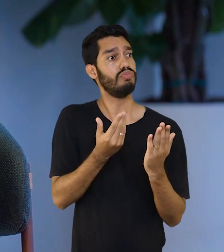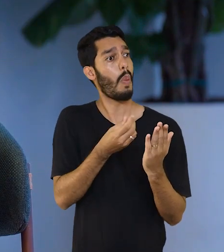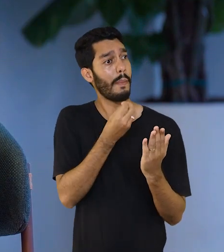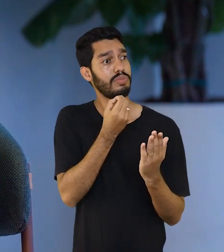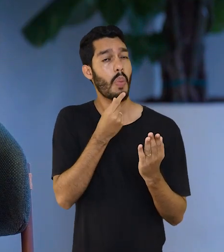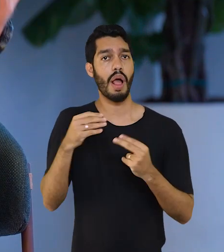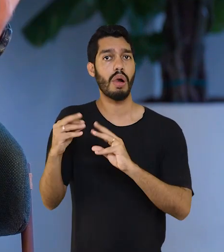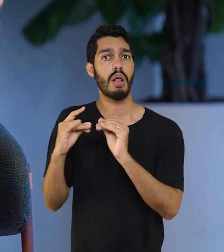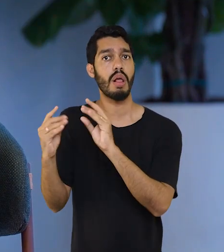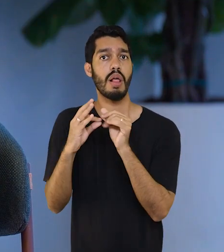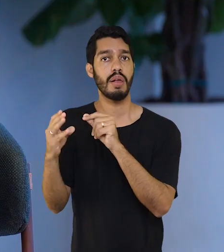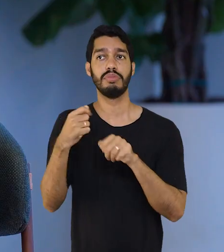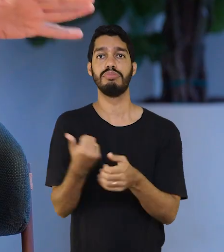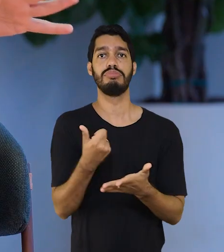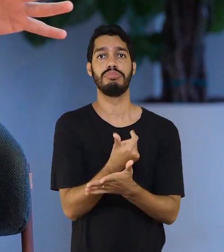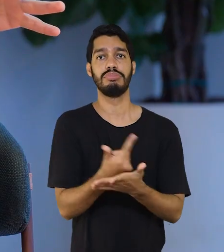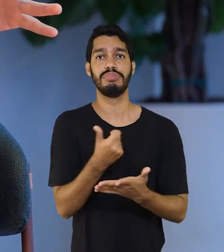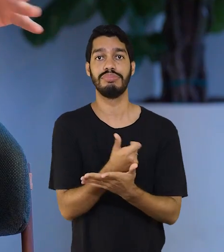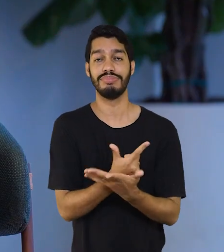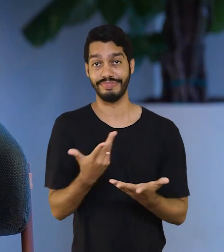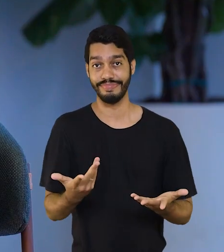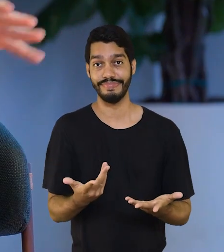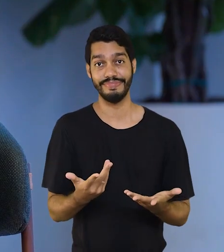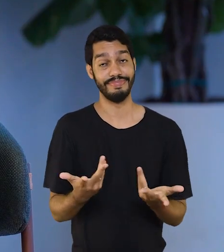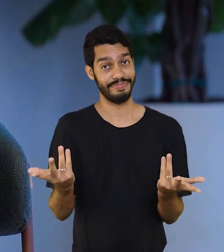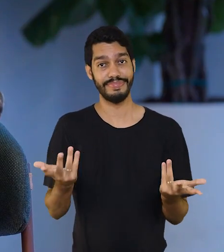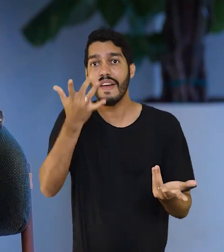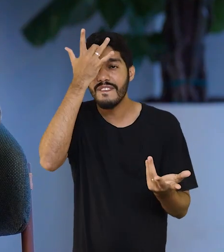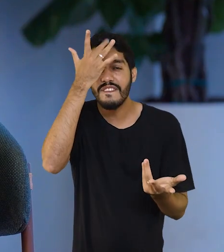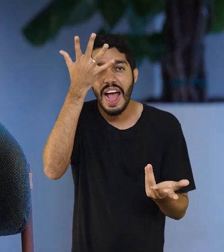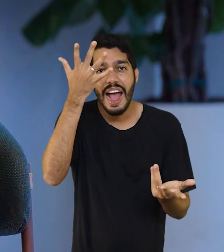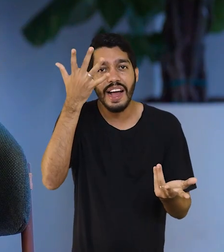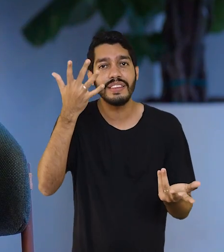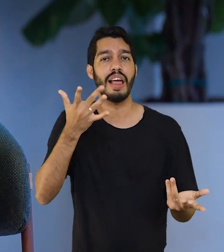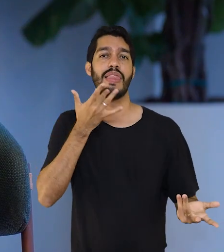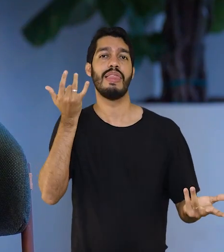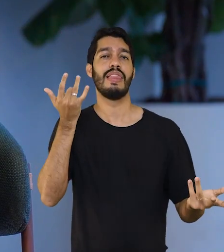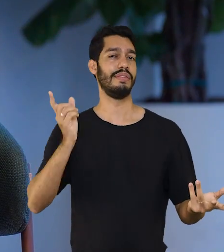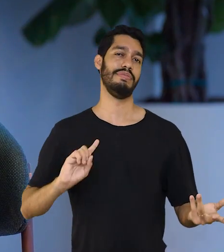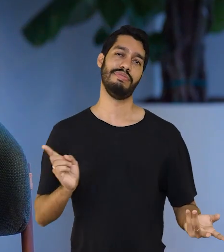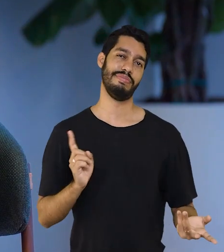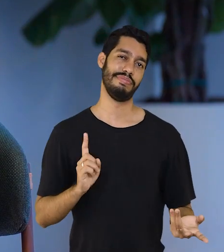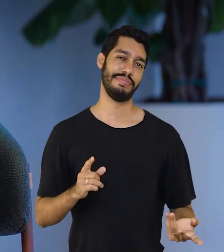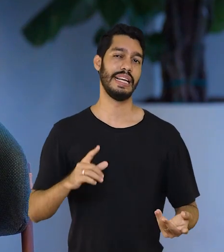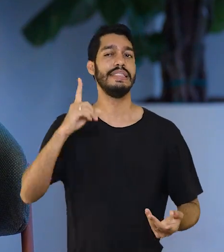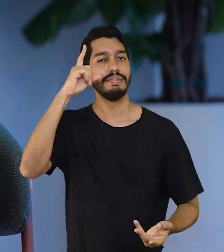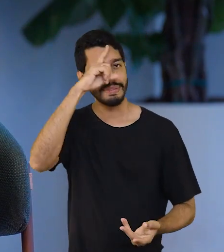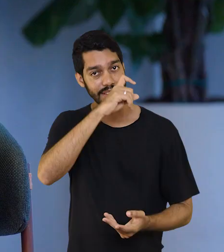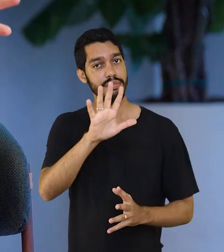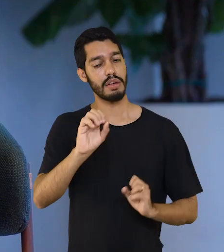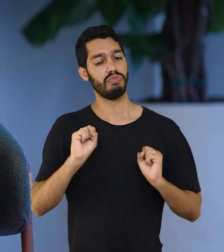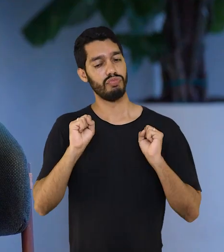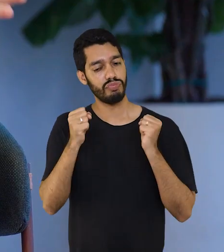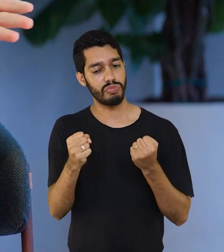a visão, ter a coragem... Saber que nunca vai ser fácil, nunca dormir em berço esplêndido e ser muito obcecado por fazer um